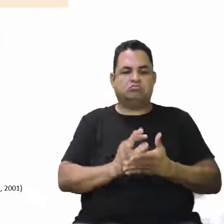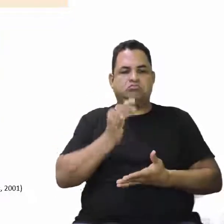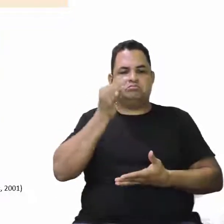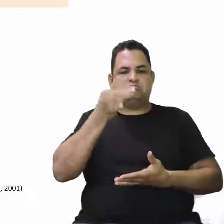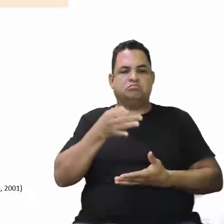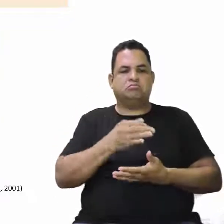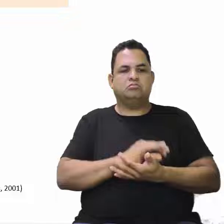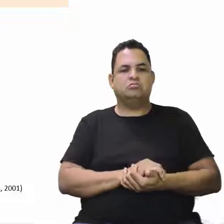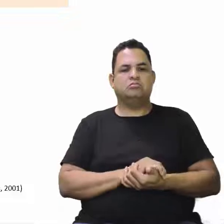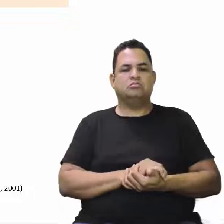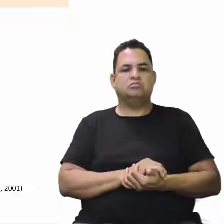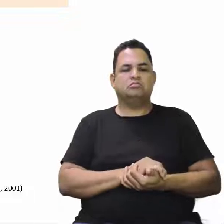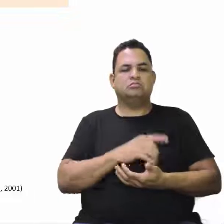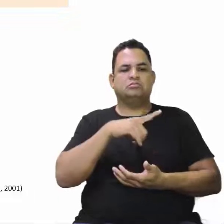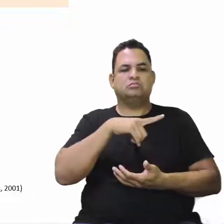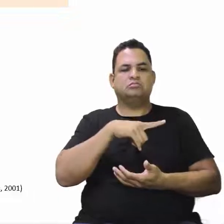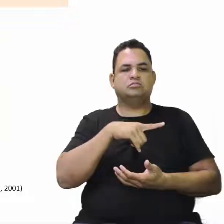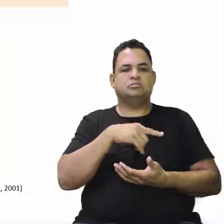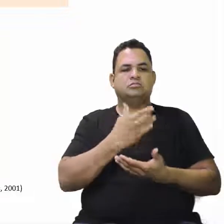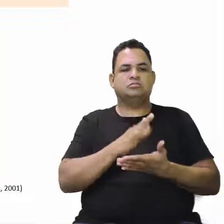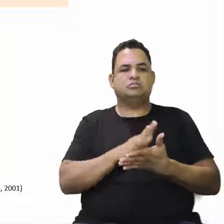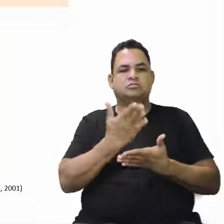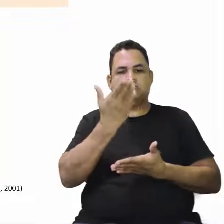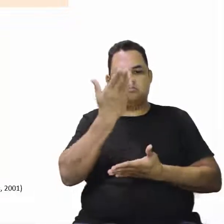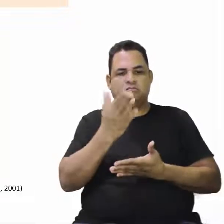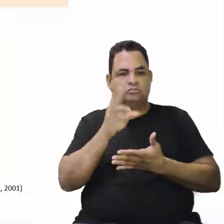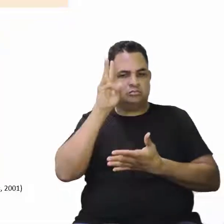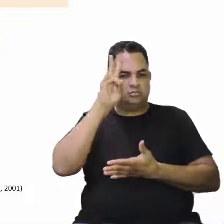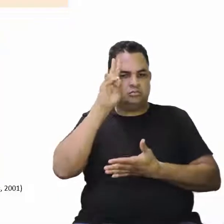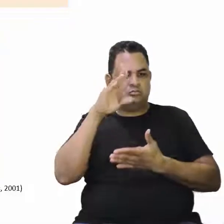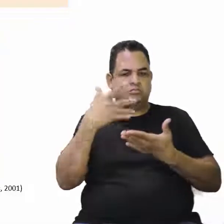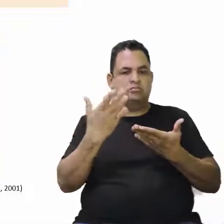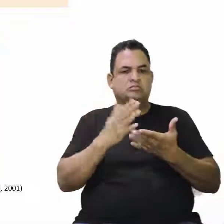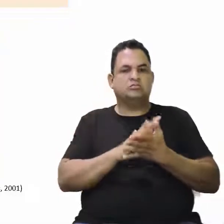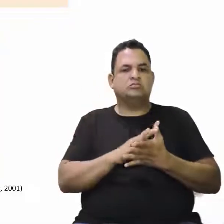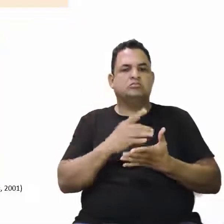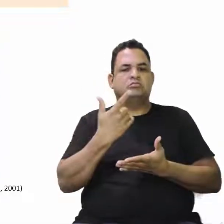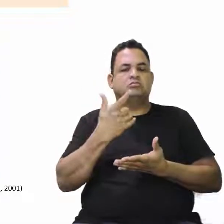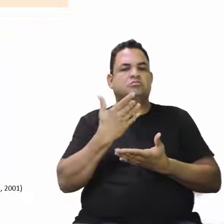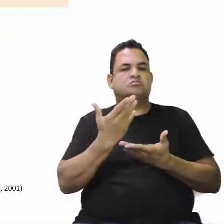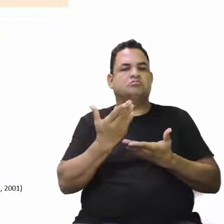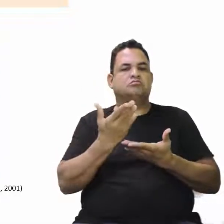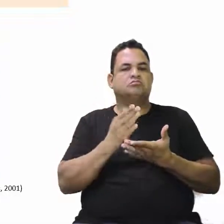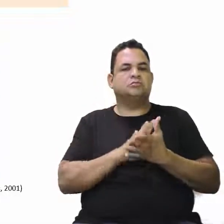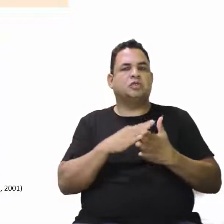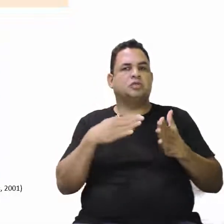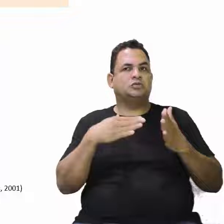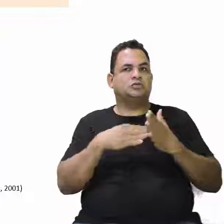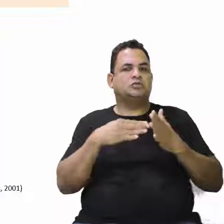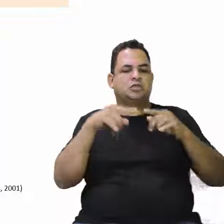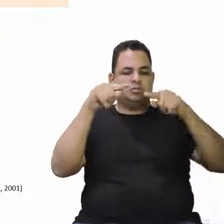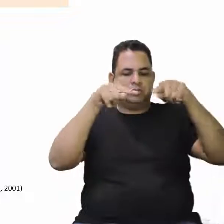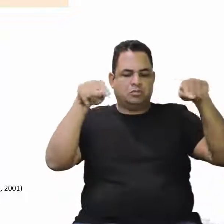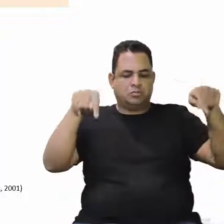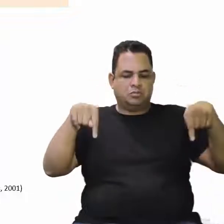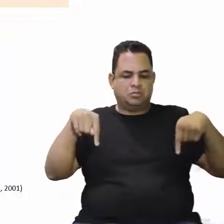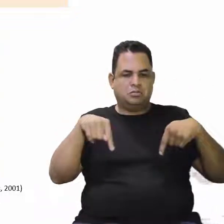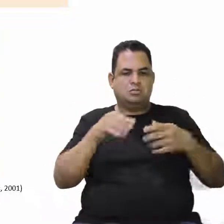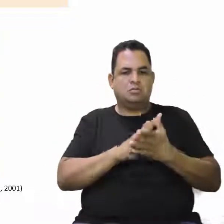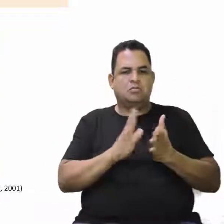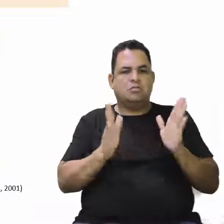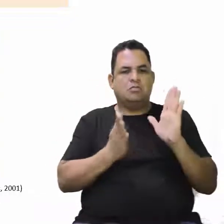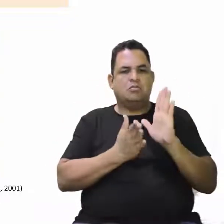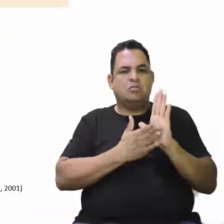Certo, galera? Então, a gente tem uma questão de histórico, ó, em razão da não definição aí dos limites propostos